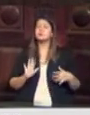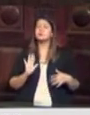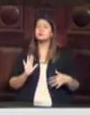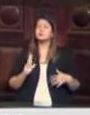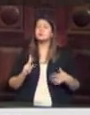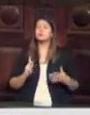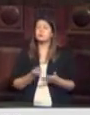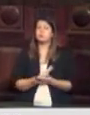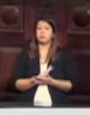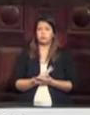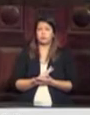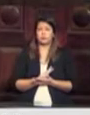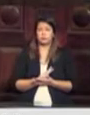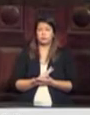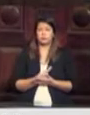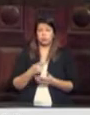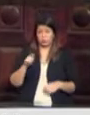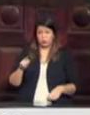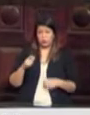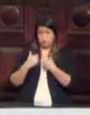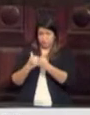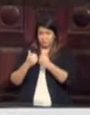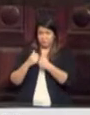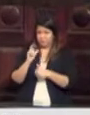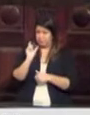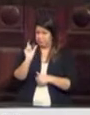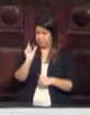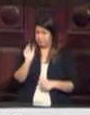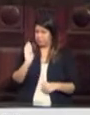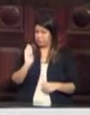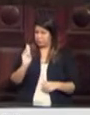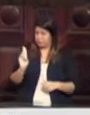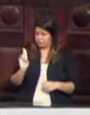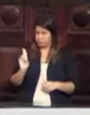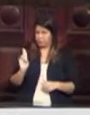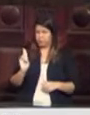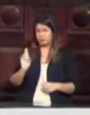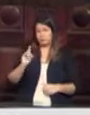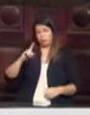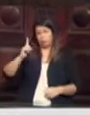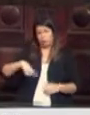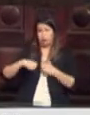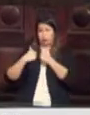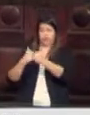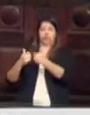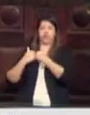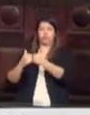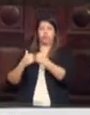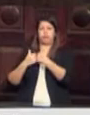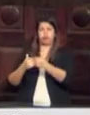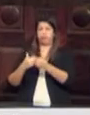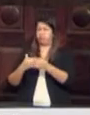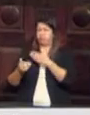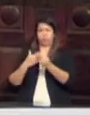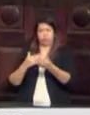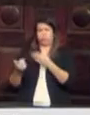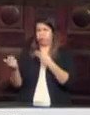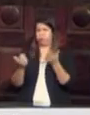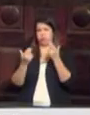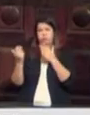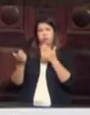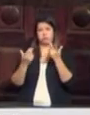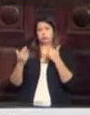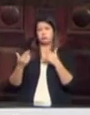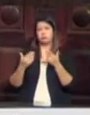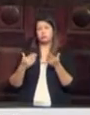caput, ela diz: o bilhete único, o vale-transporte e qualquer outro bilhete de passagem